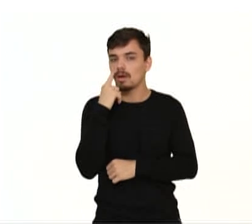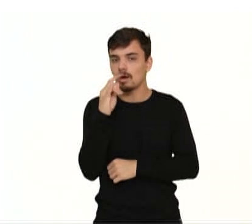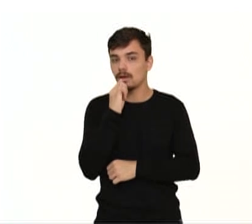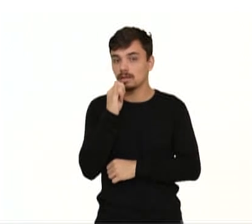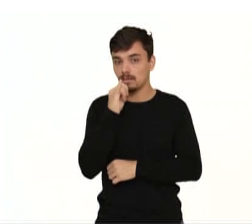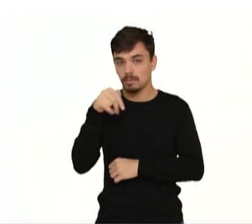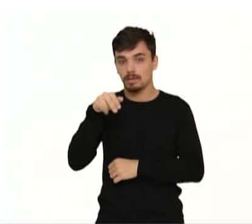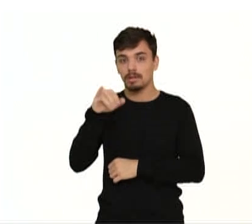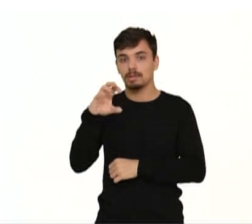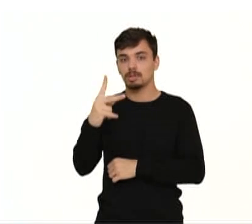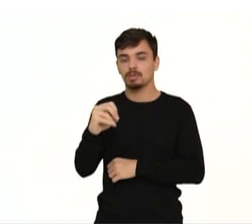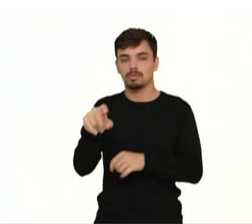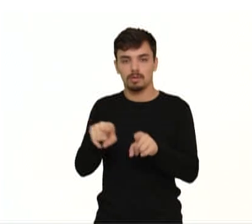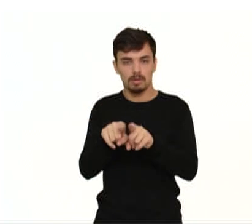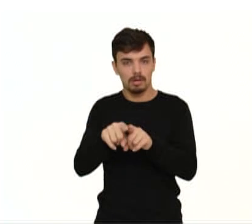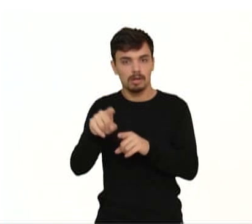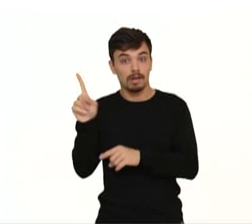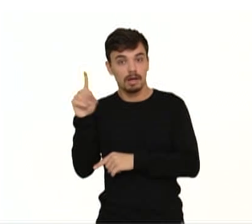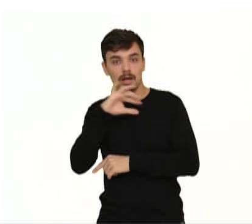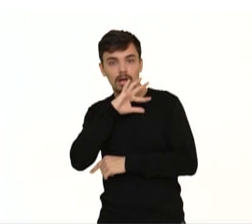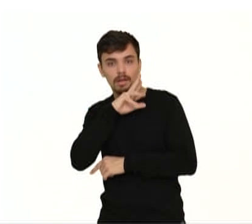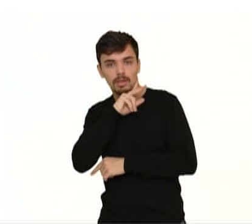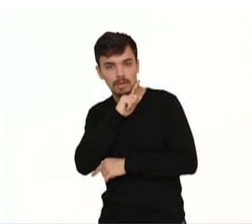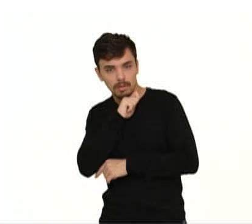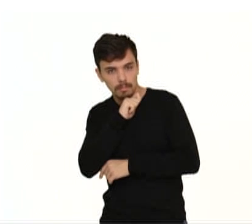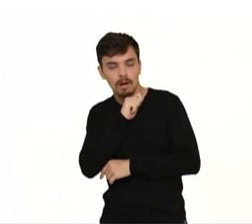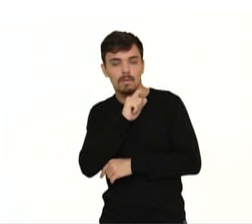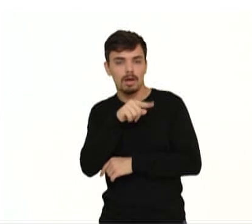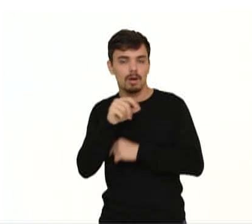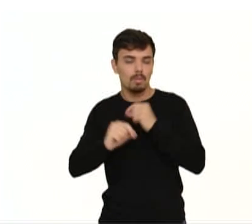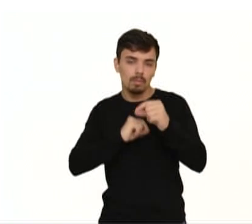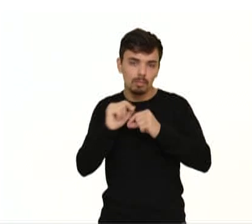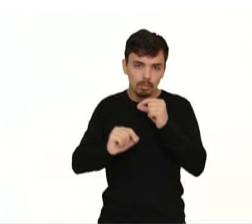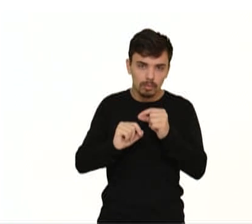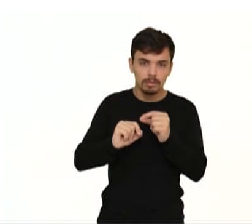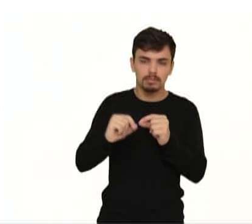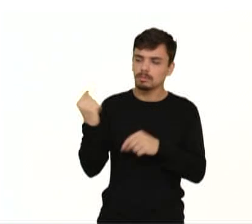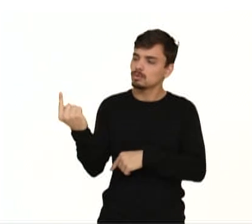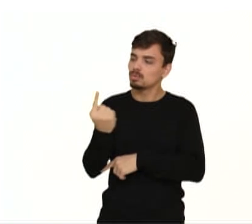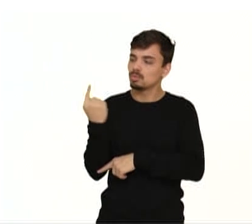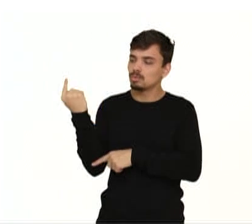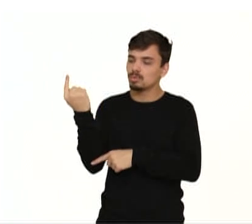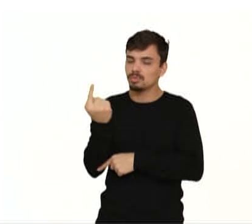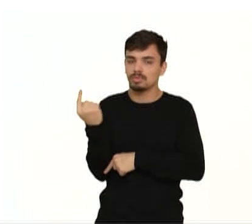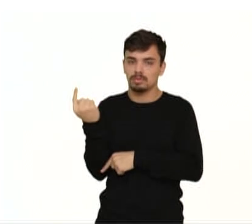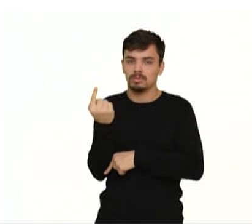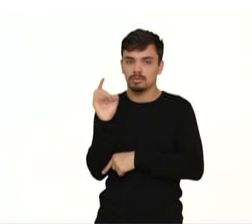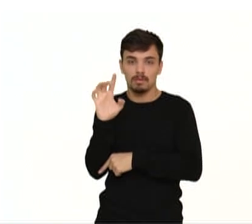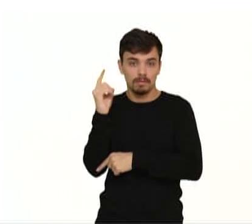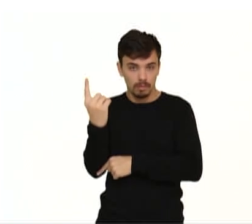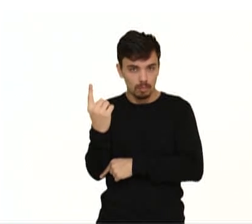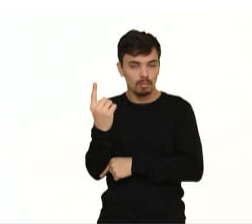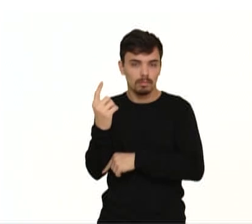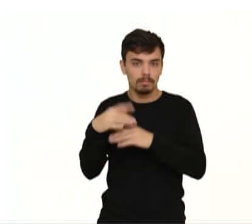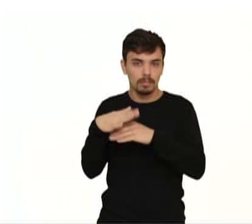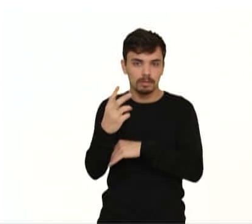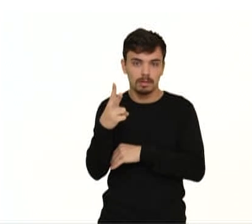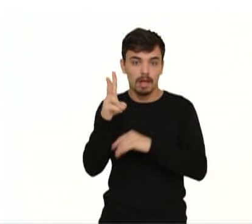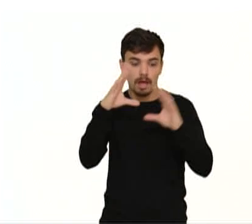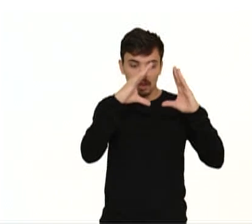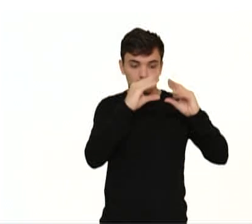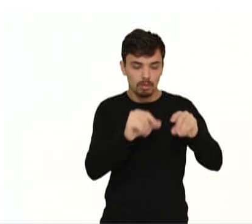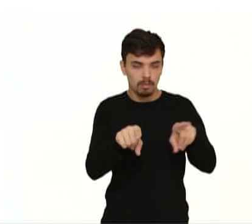nicho ecológico. A anta é um animal solitário, geralmente você nunca vê ela com mais de 3 organismos, é muito difícil ver. São